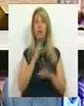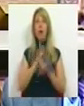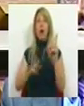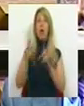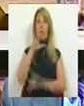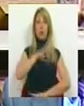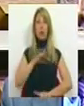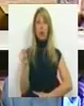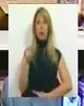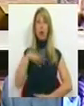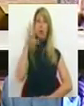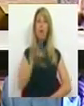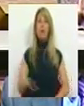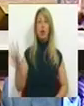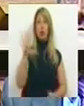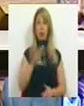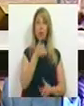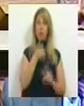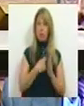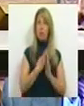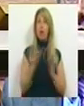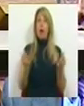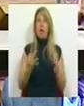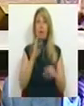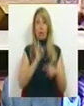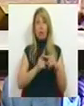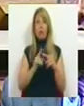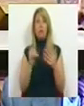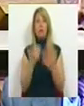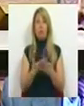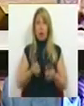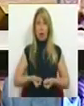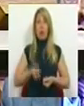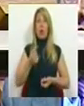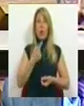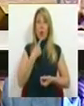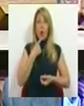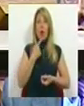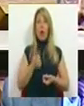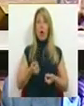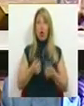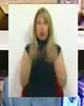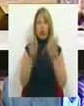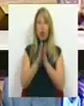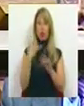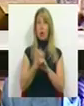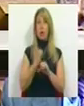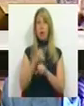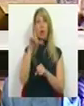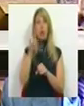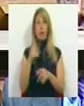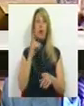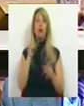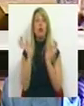salário mínimo nacional. Uma medida que beneficiará muito todos os trabalhadores e a própria Segurança